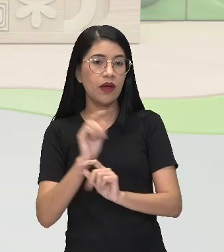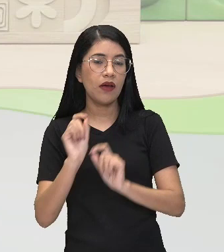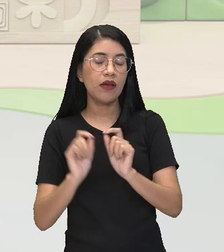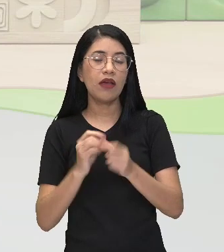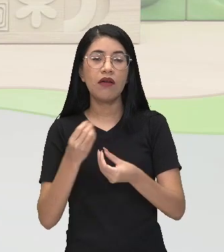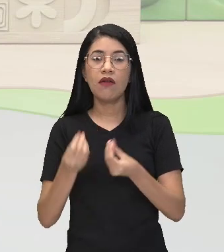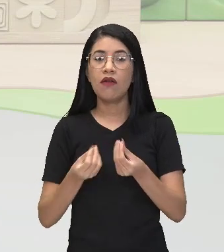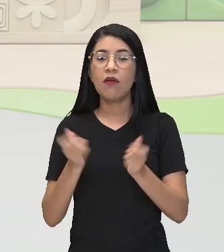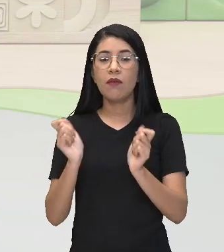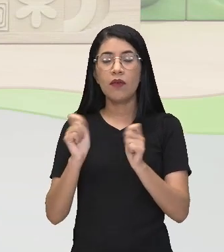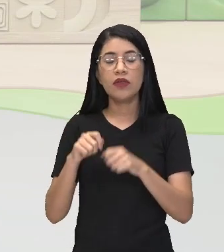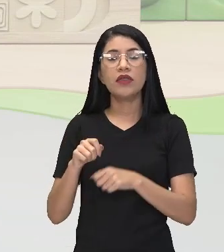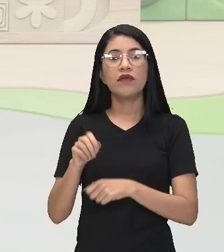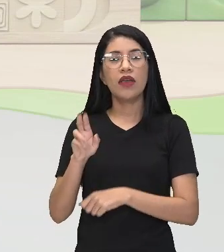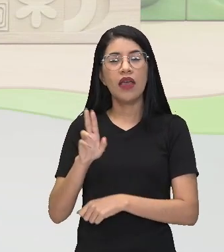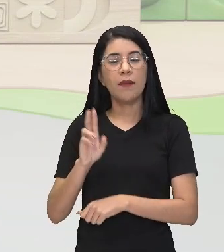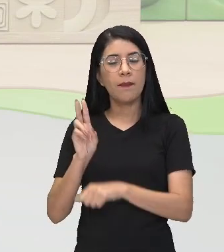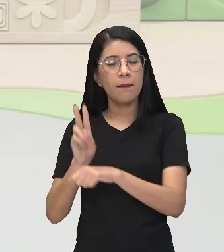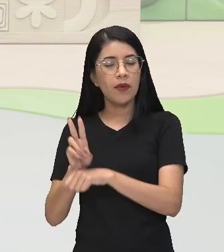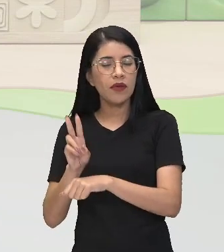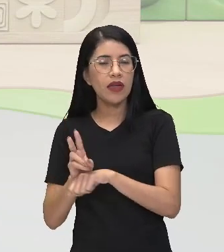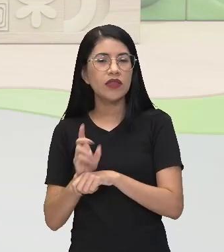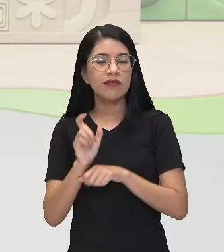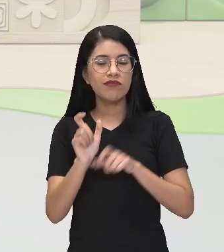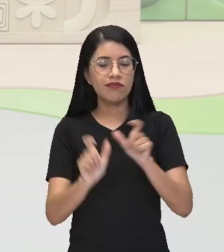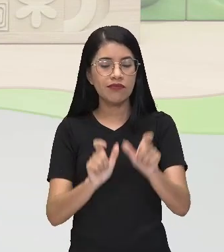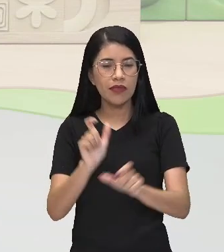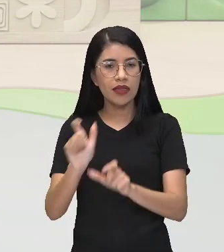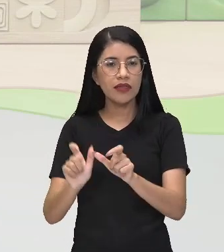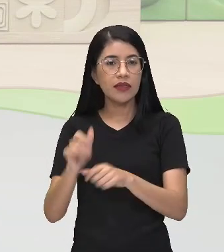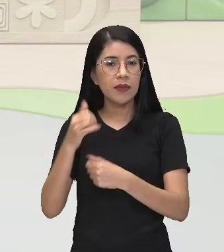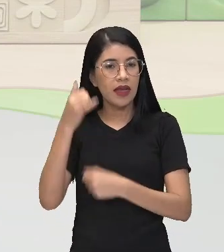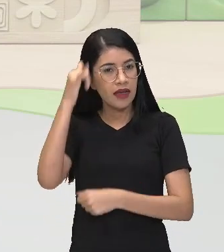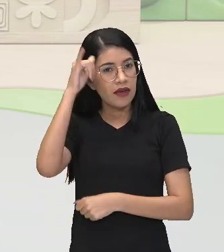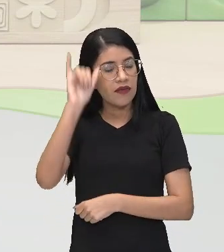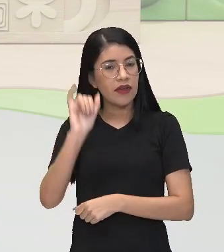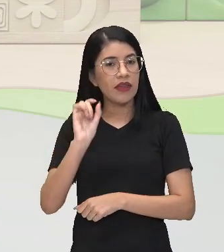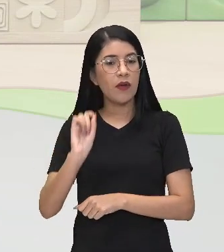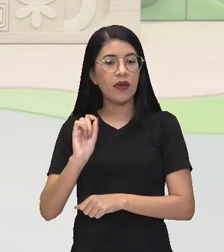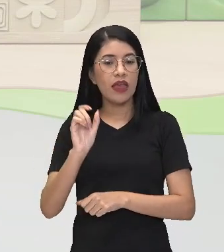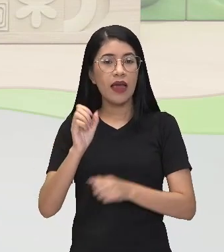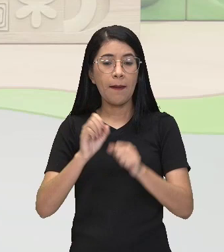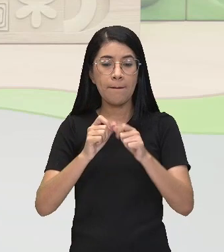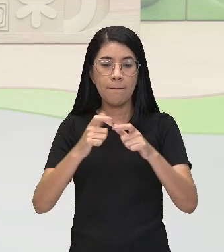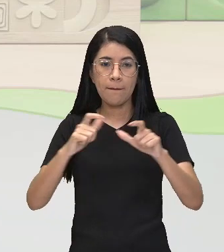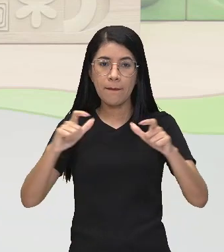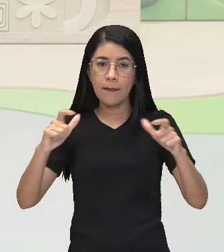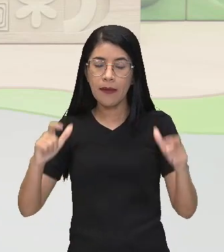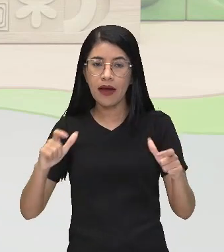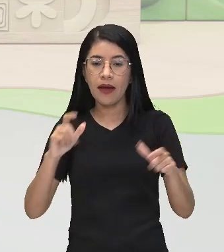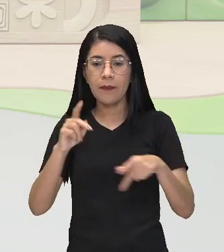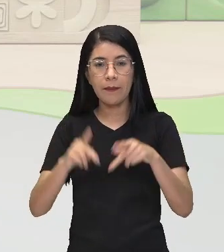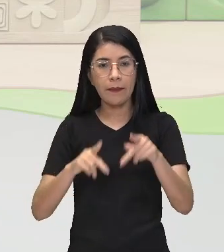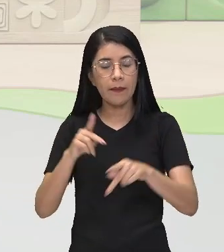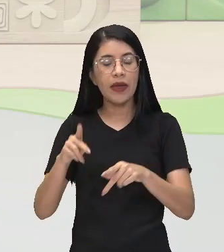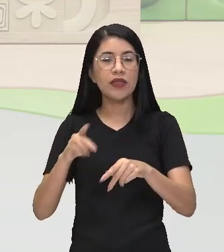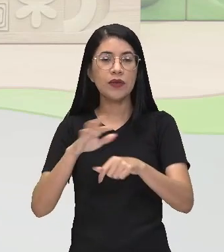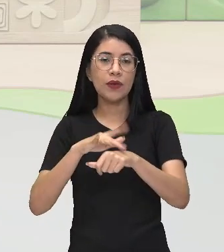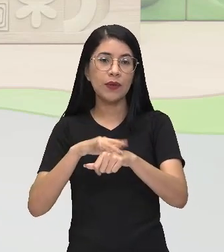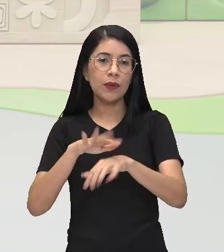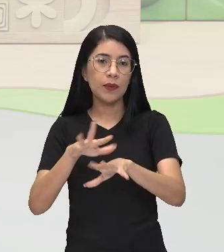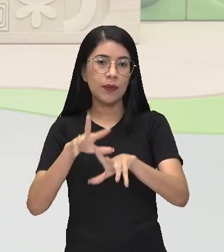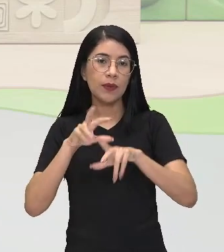de proteção podem evitar com que mais pessoas se contaminem,